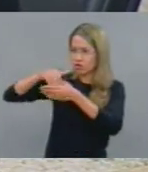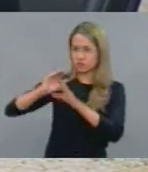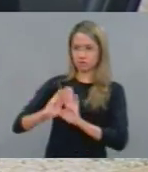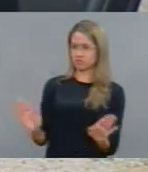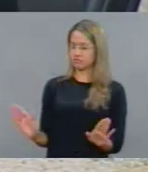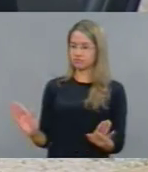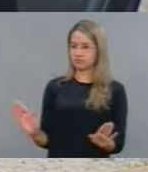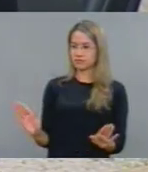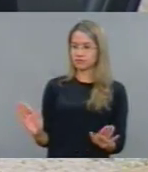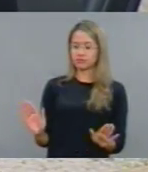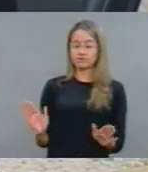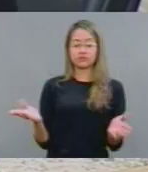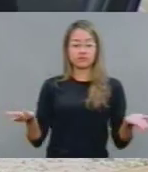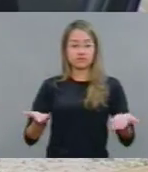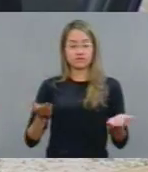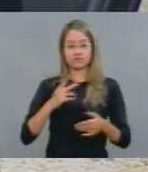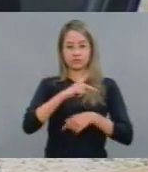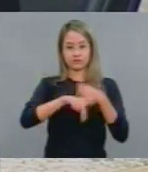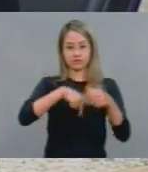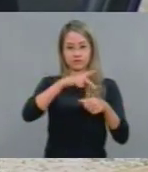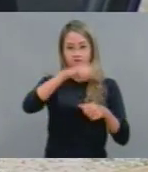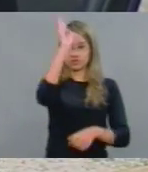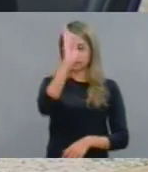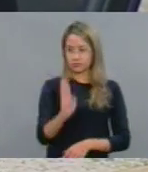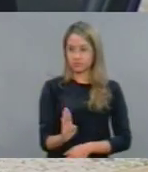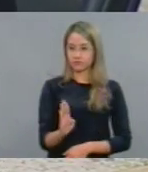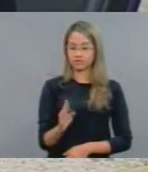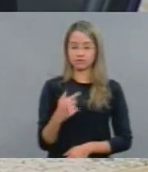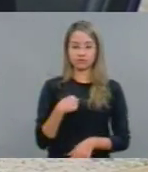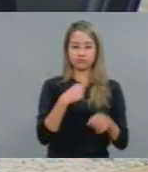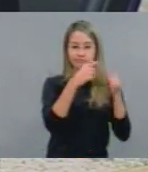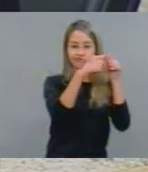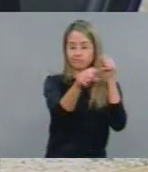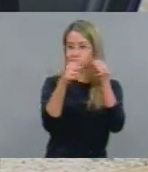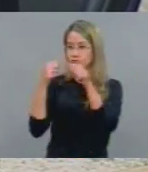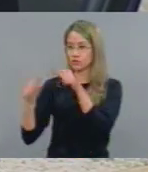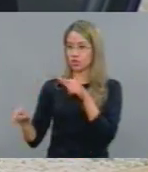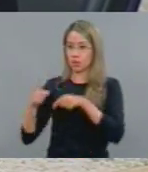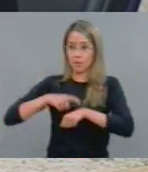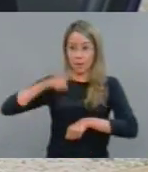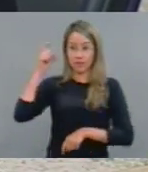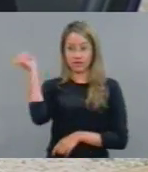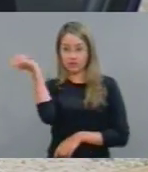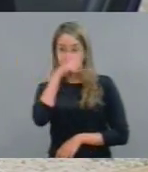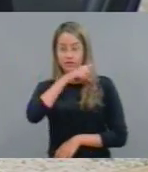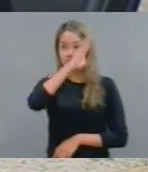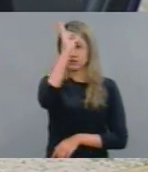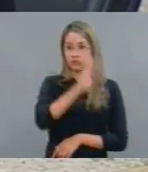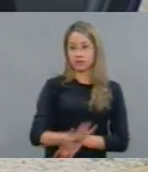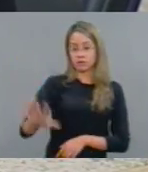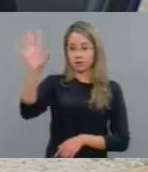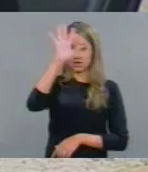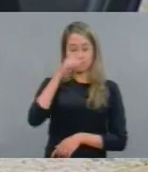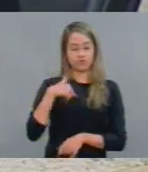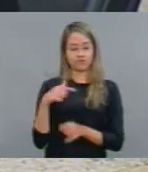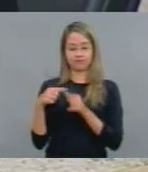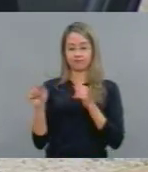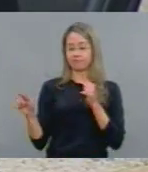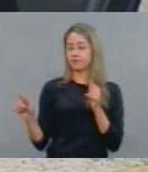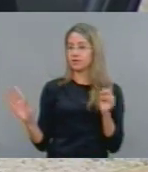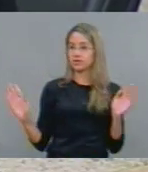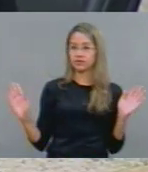momento, da situação em que o país passa, e ninguém pode concordar, nós estamos numa situação difícil nesse país, não podemos concordar com qualquer tipo